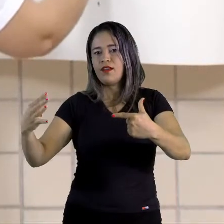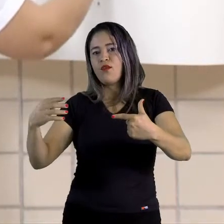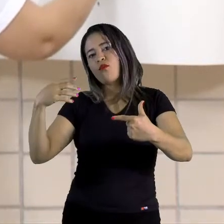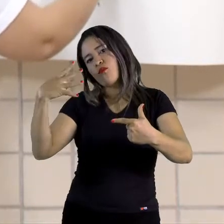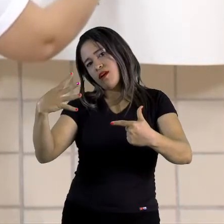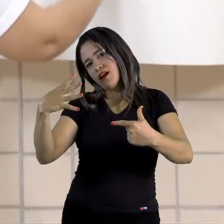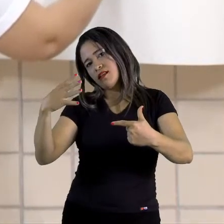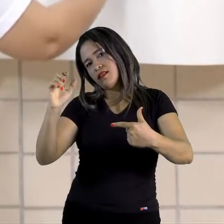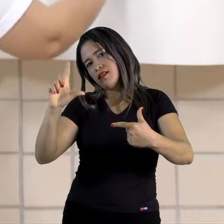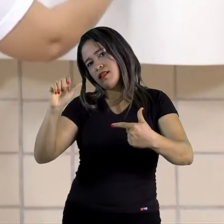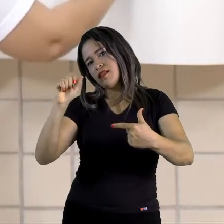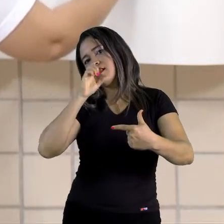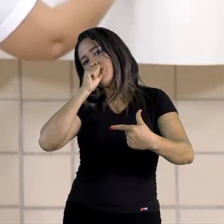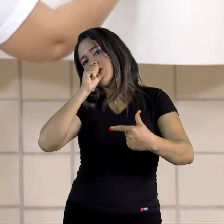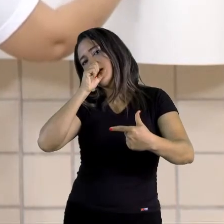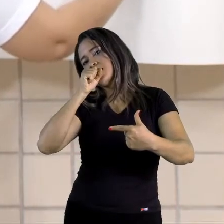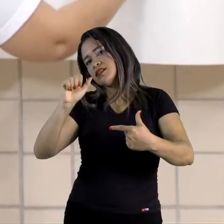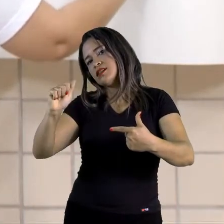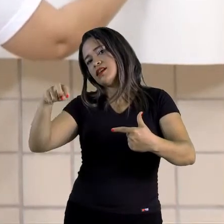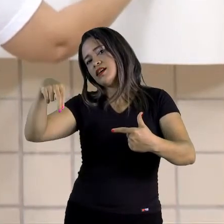4